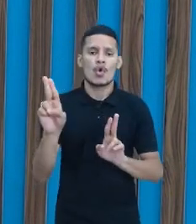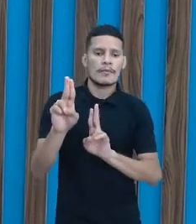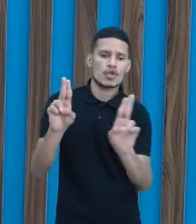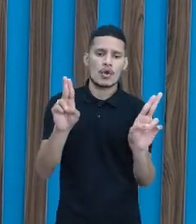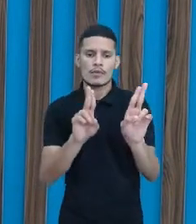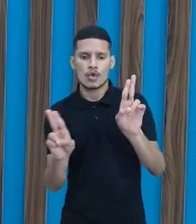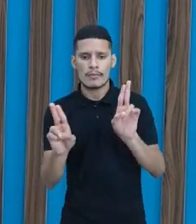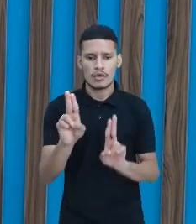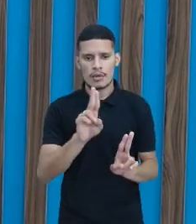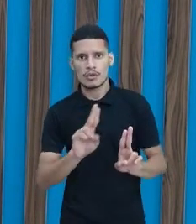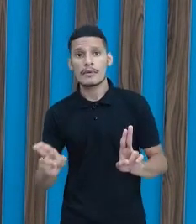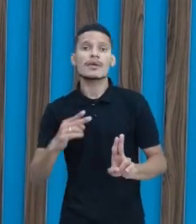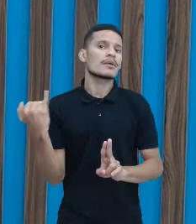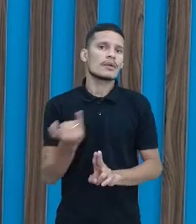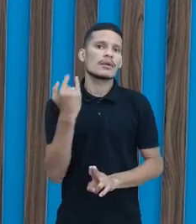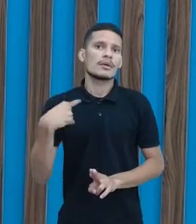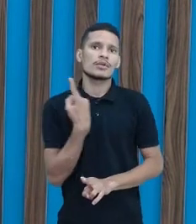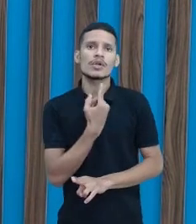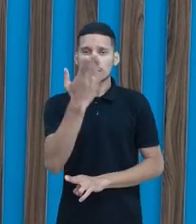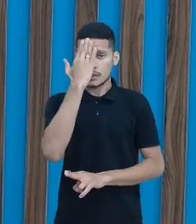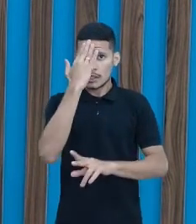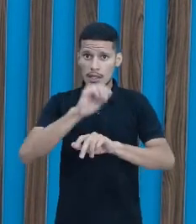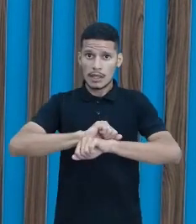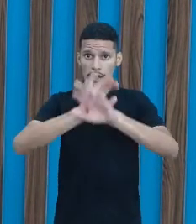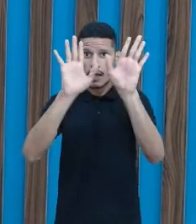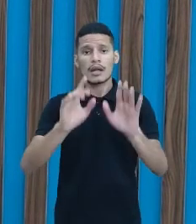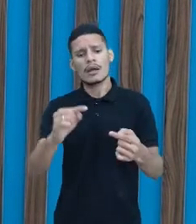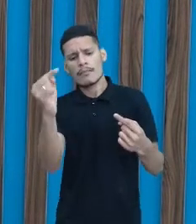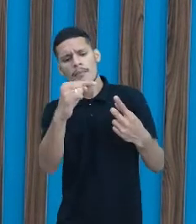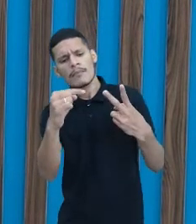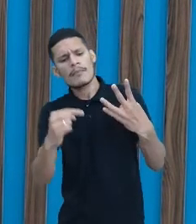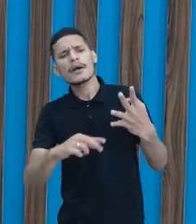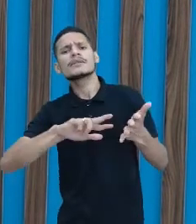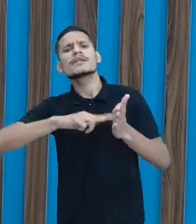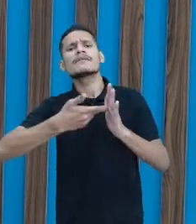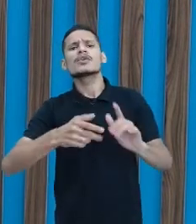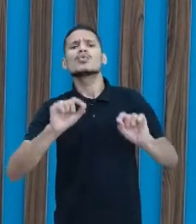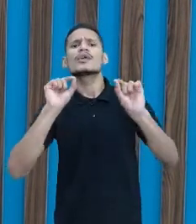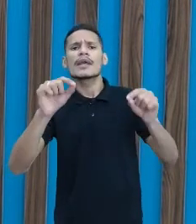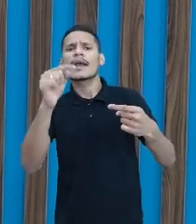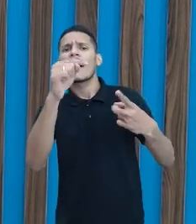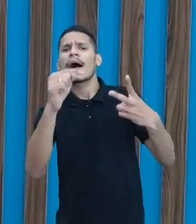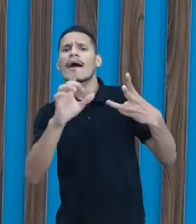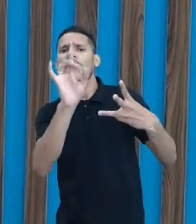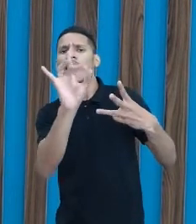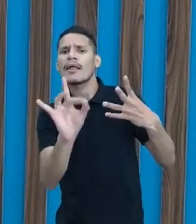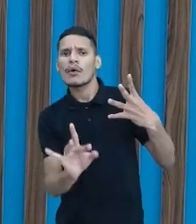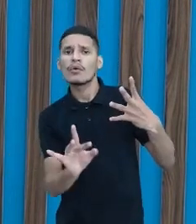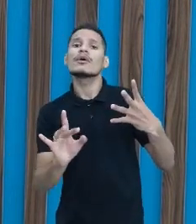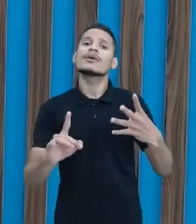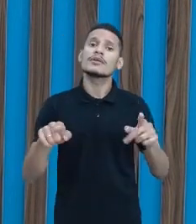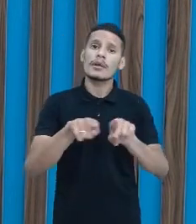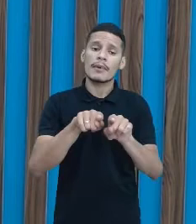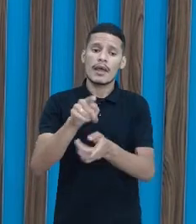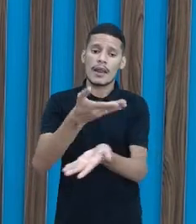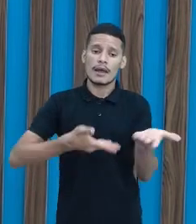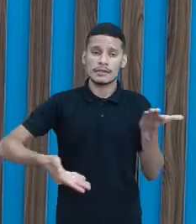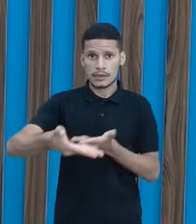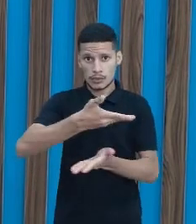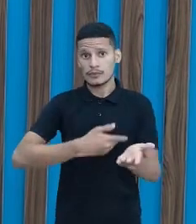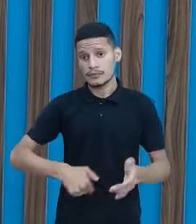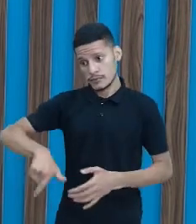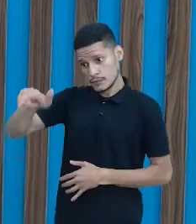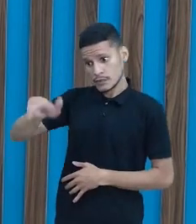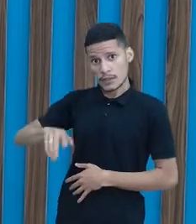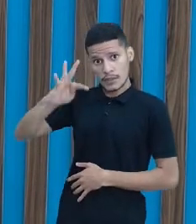é importante saber exatamente o que cada um deles significa e qual é a relação que funciona. Nos exemplos que o Tiago vai trazer aí,